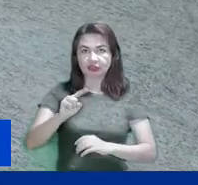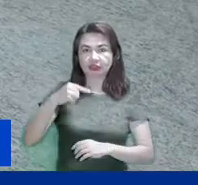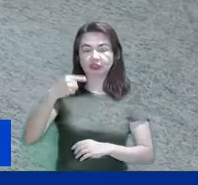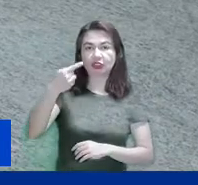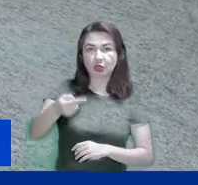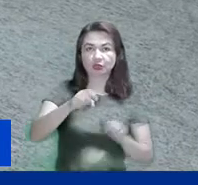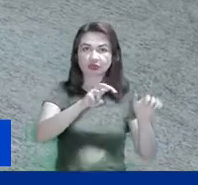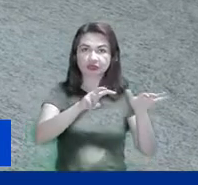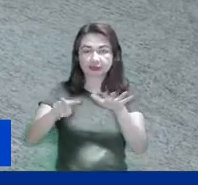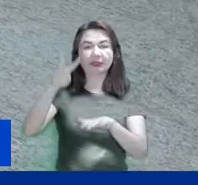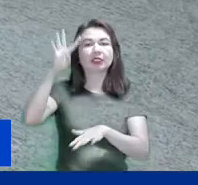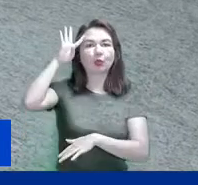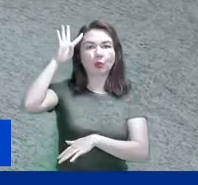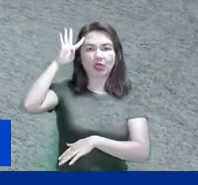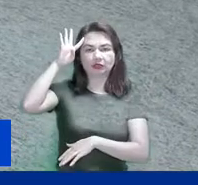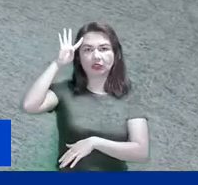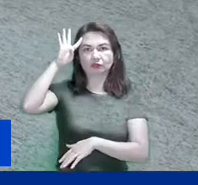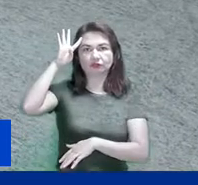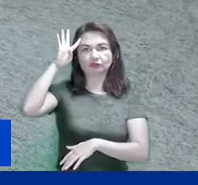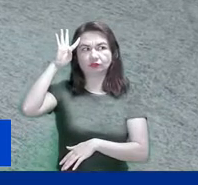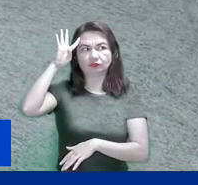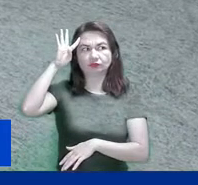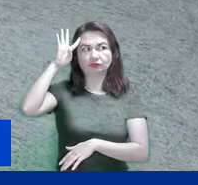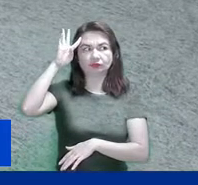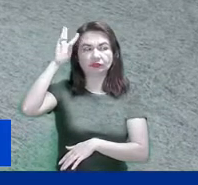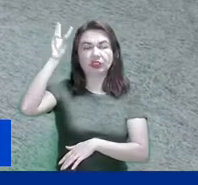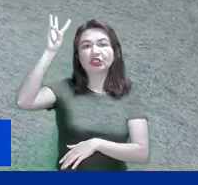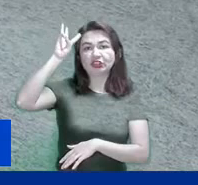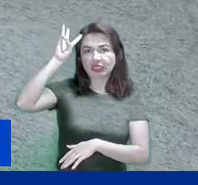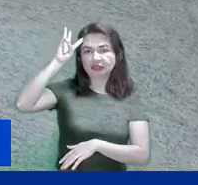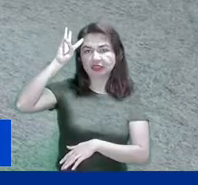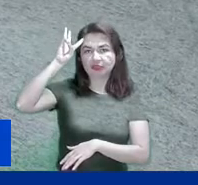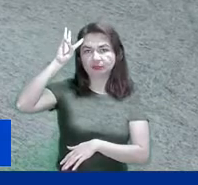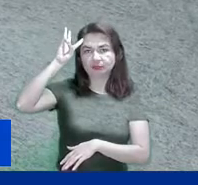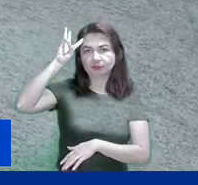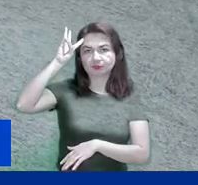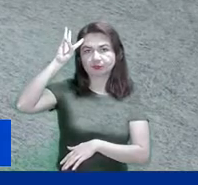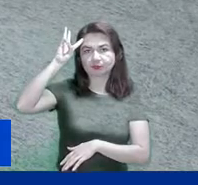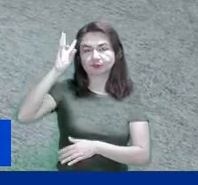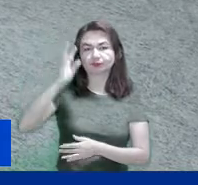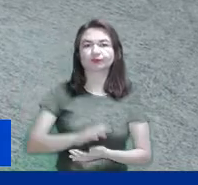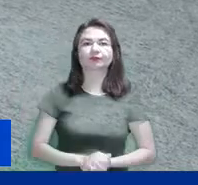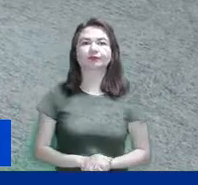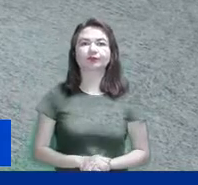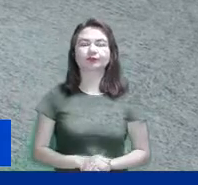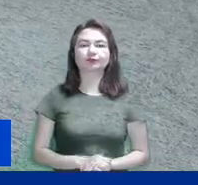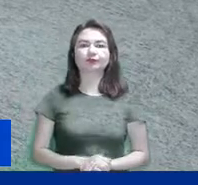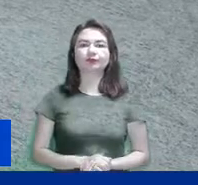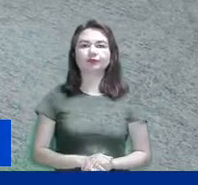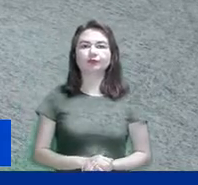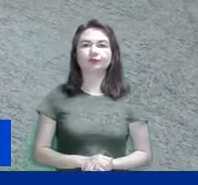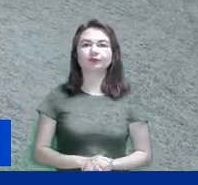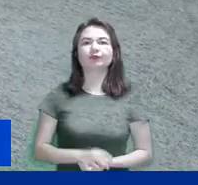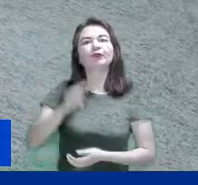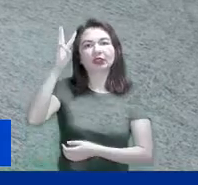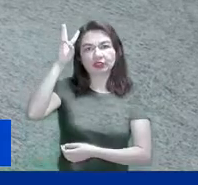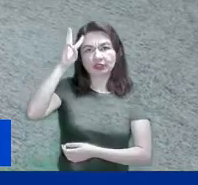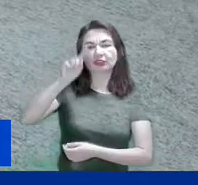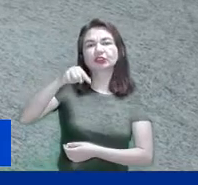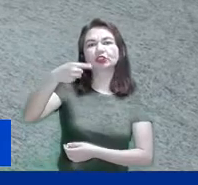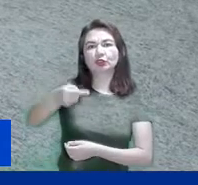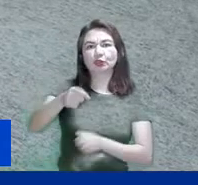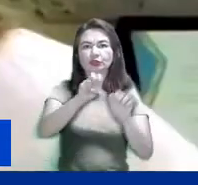Terça, quarta-feira que vem. É terça, 27? Acho que é quarta. É terça-feira.